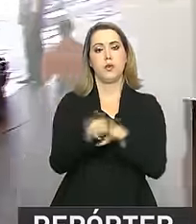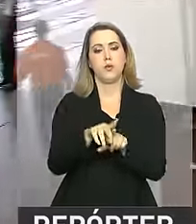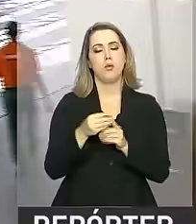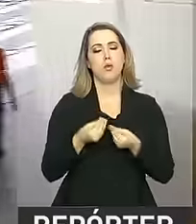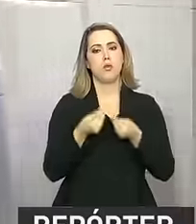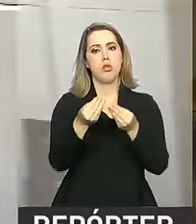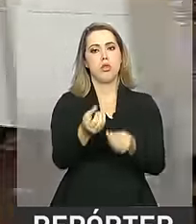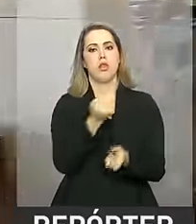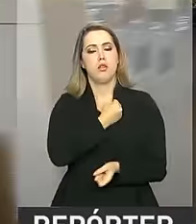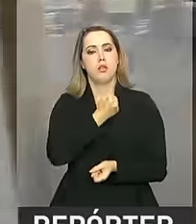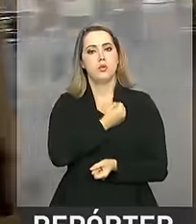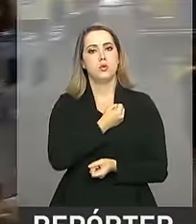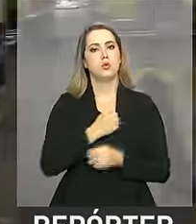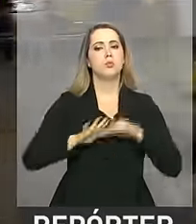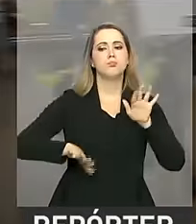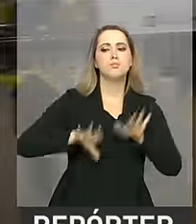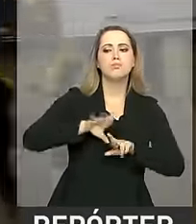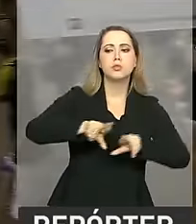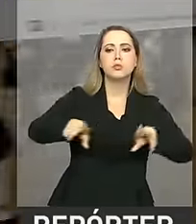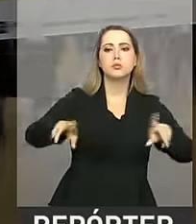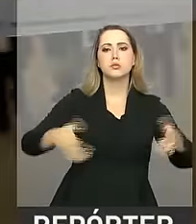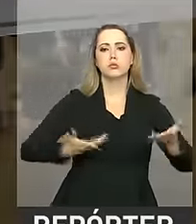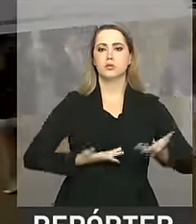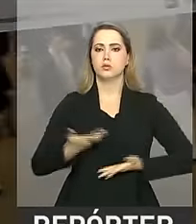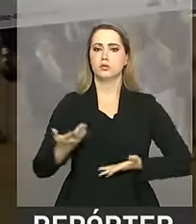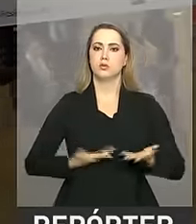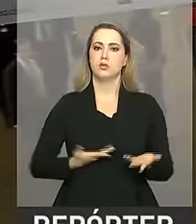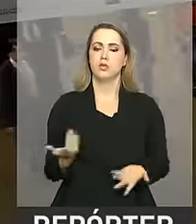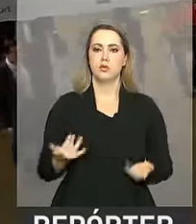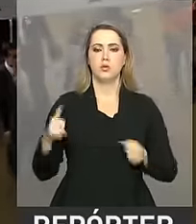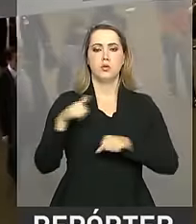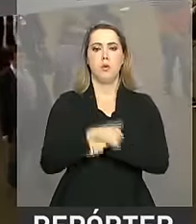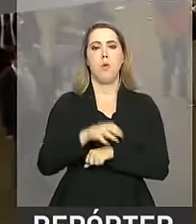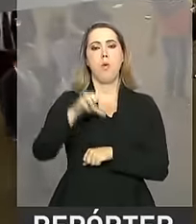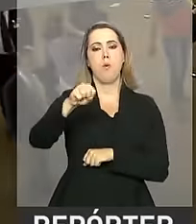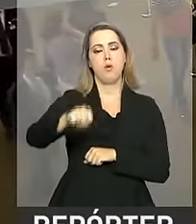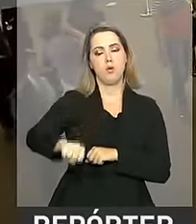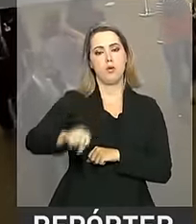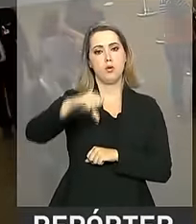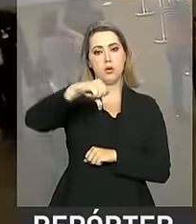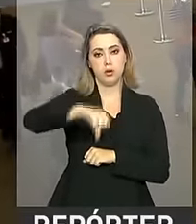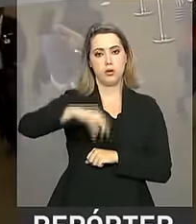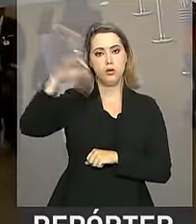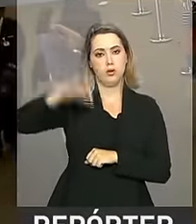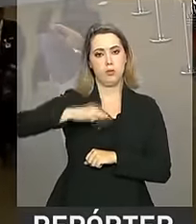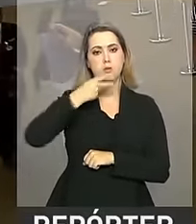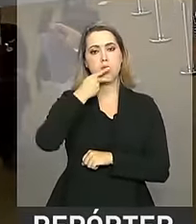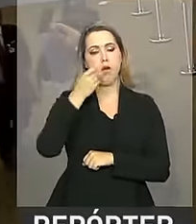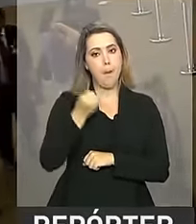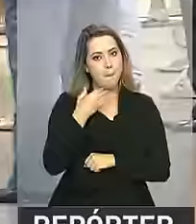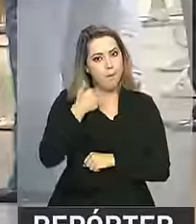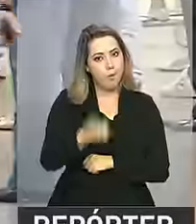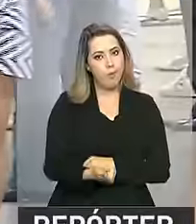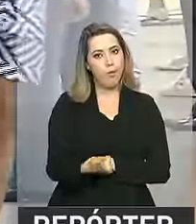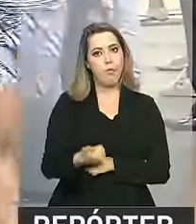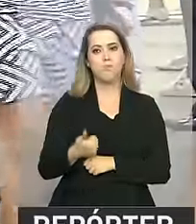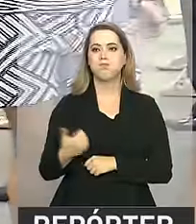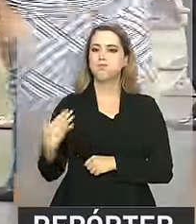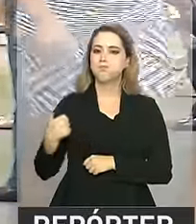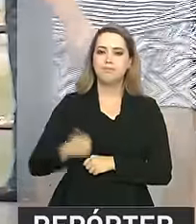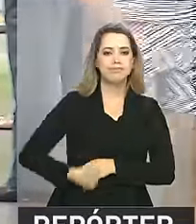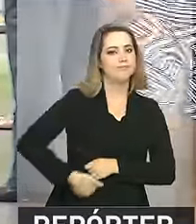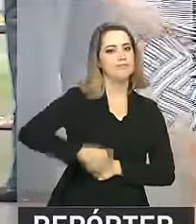notas para os vários serviços dos aeroportos e 89% disseram que são bons ou muito bons. As